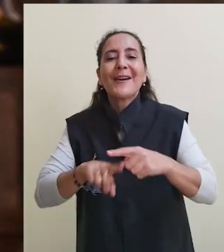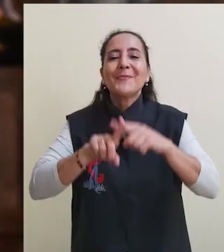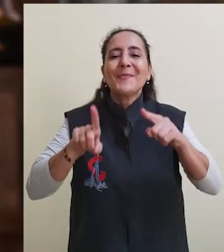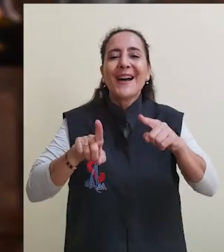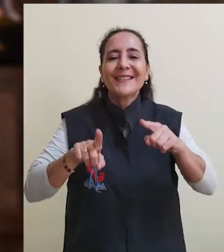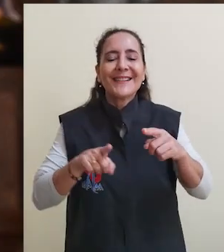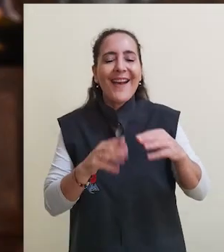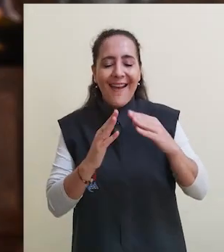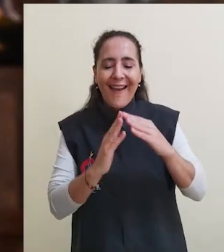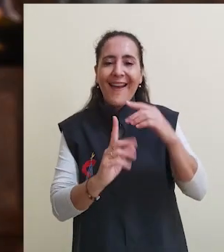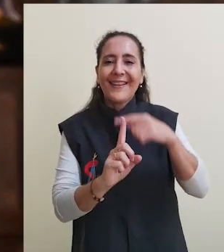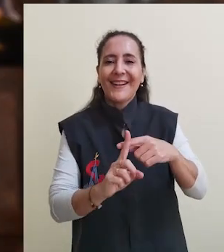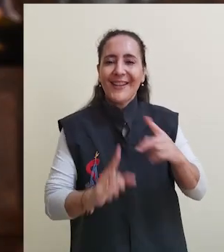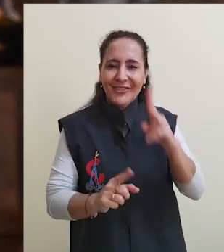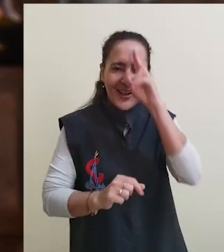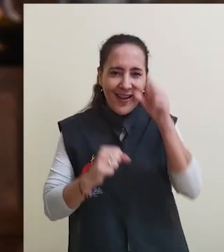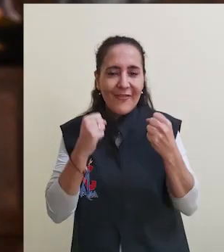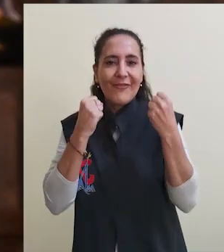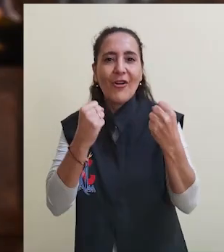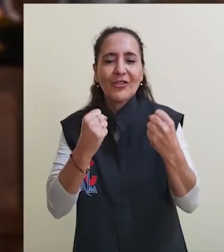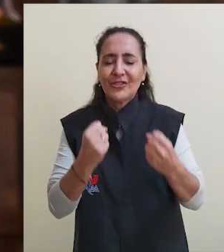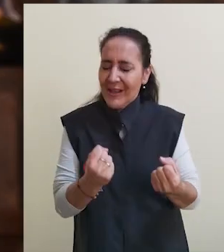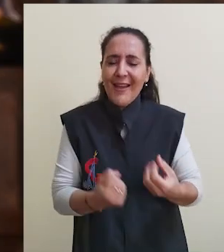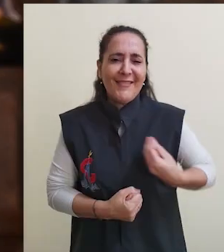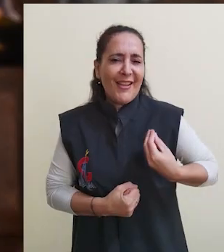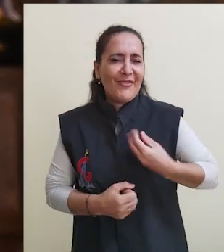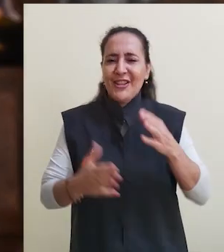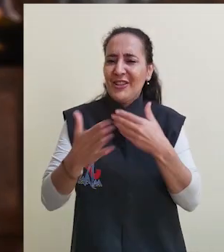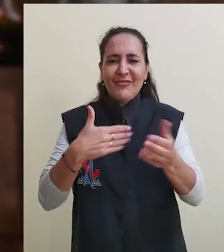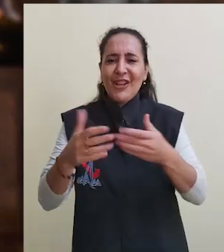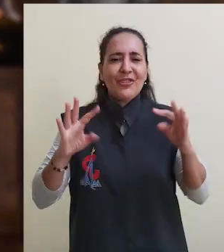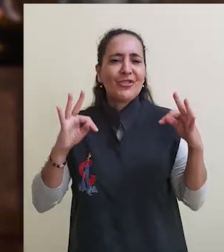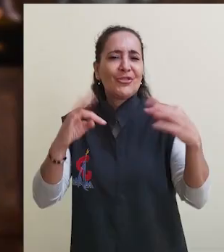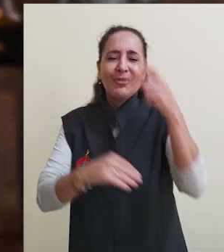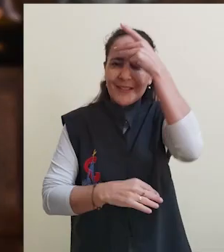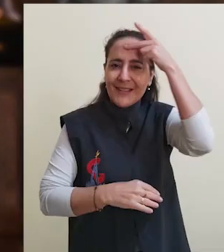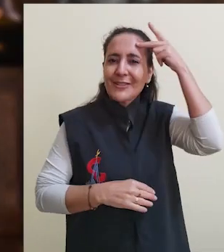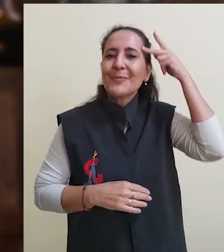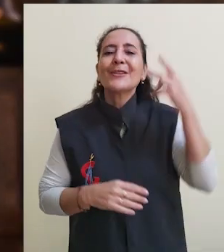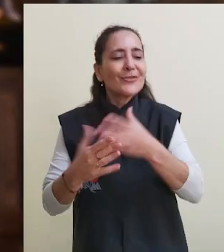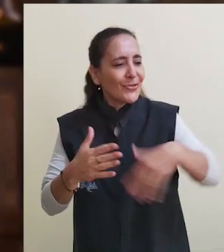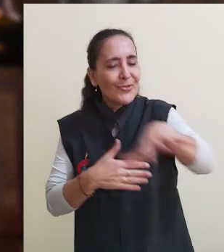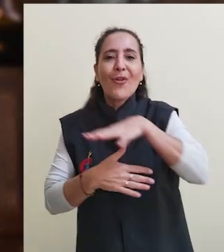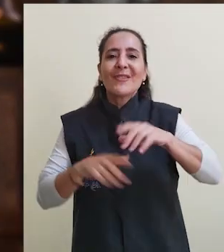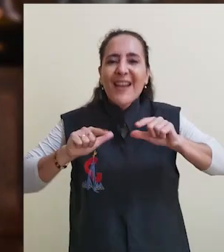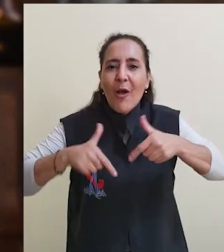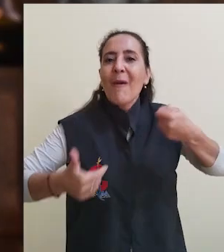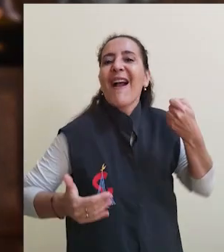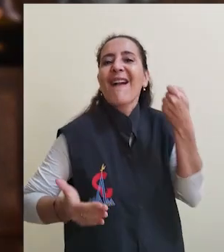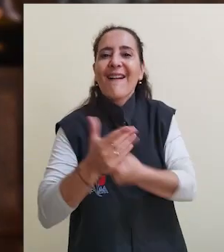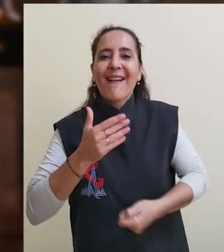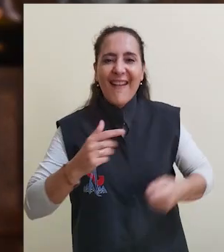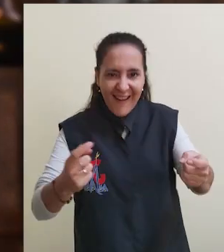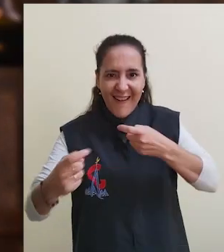seus consagrados e consagradas, seja na vida dos leigos, de todo batizado. Há uma guerra do inferno contra a igreja, mas